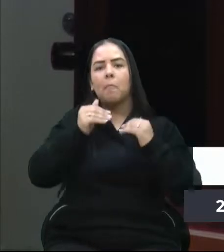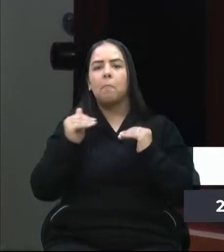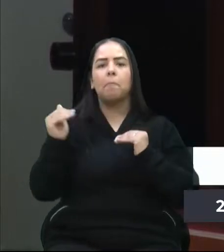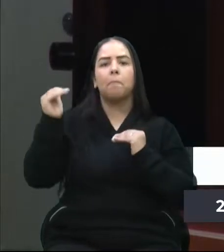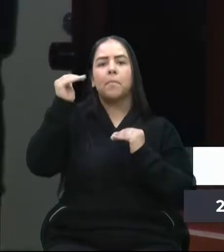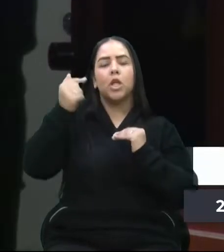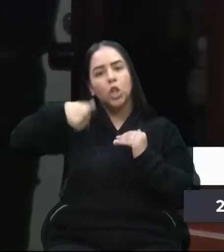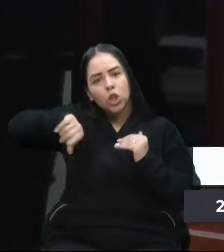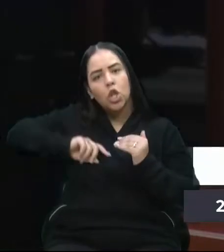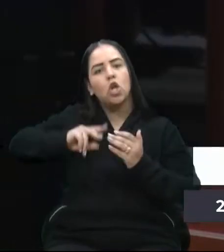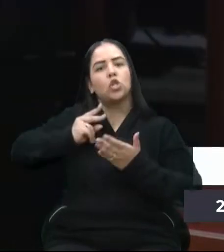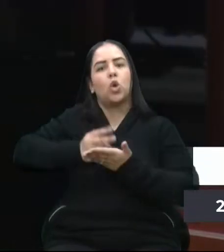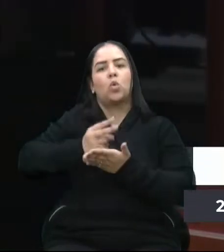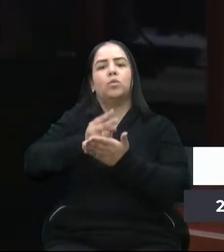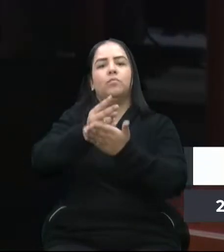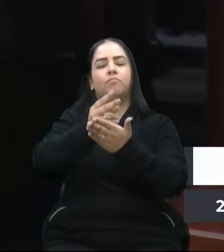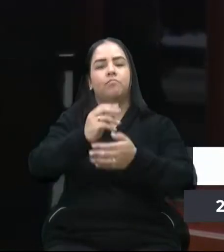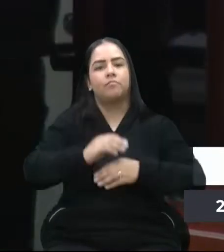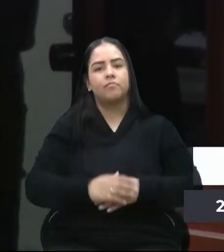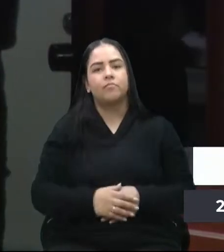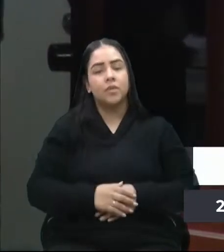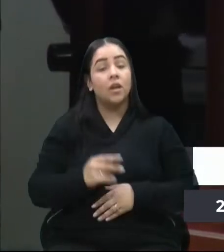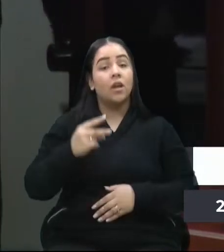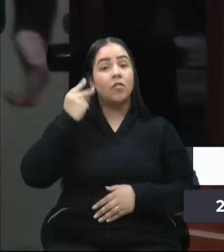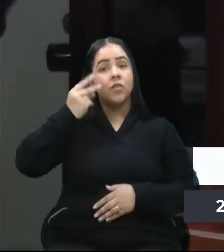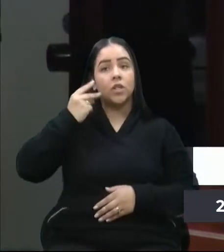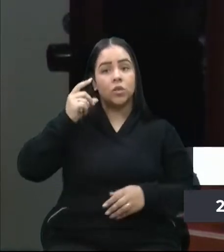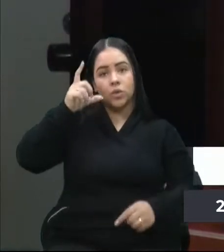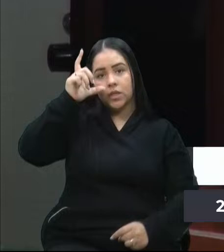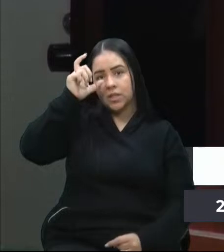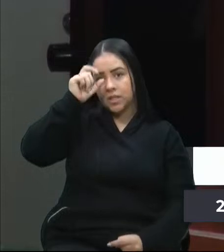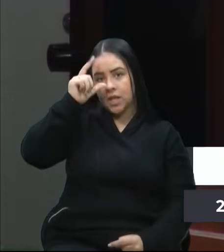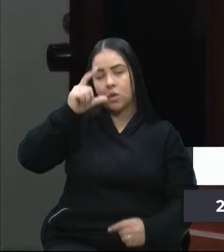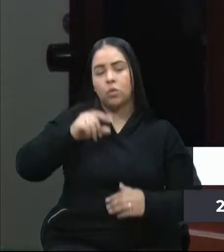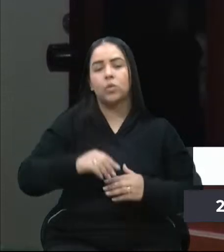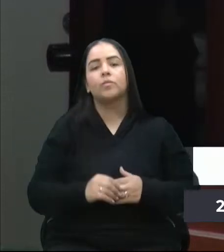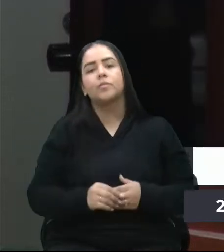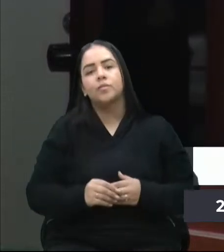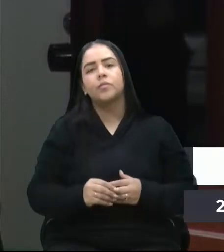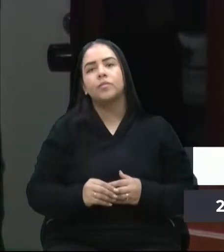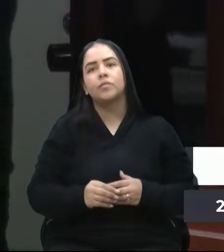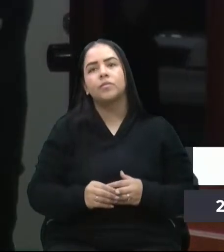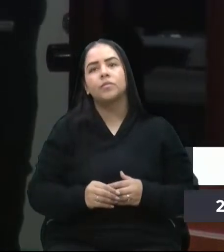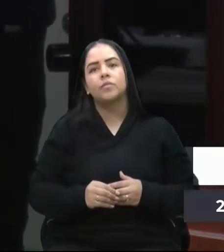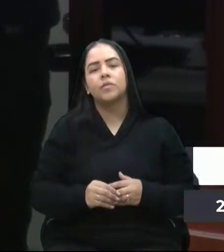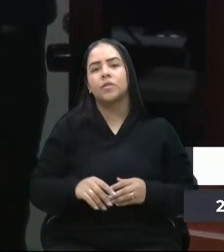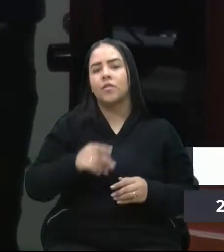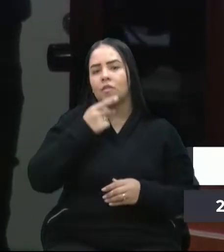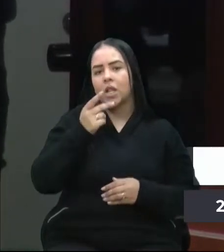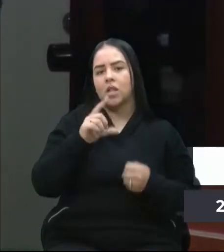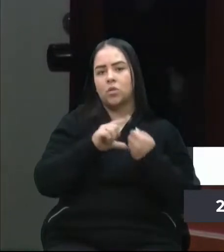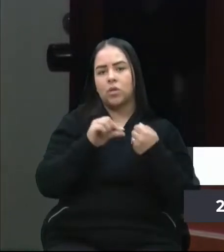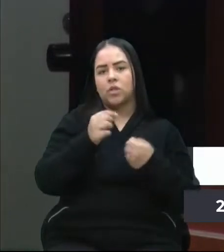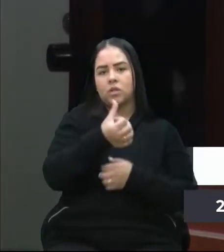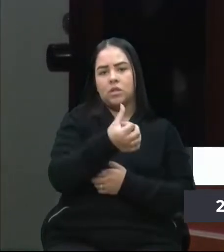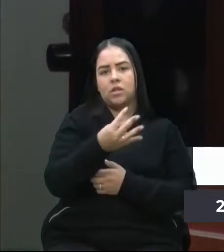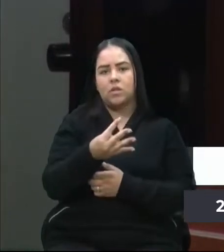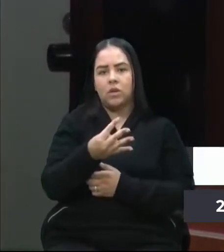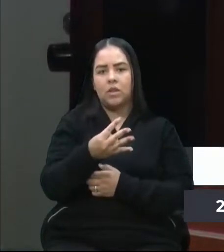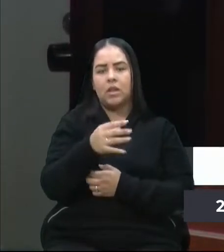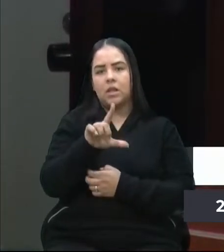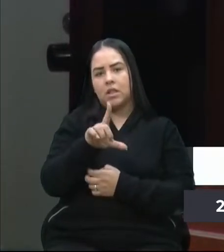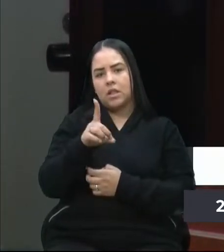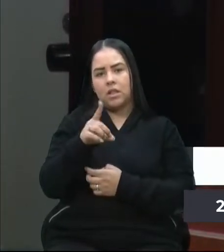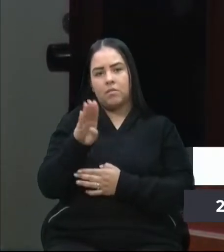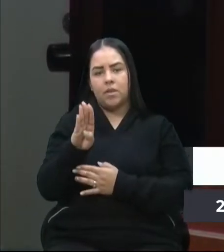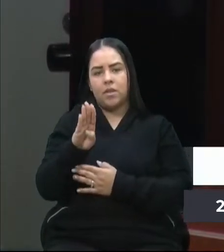nós manteremos. O vereador Scalco ele traz o artigo 64 da Lei de Diretrizes e